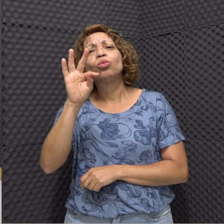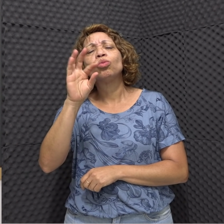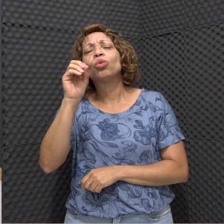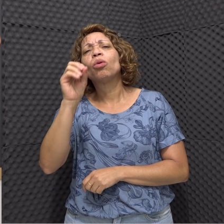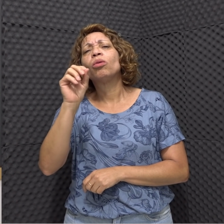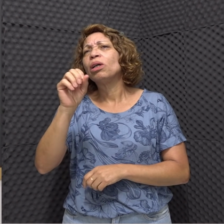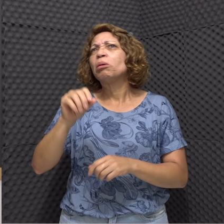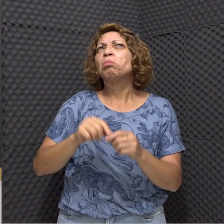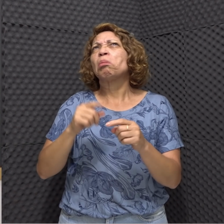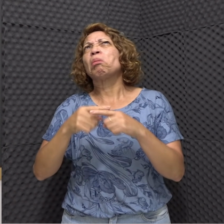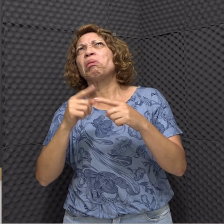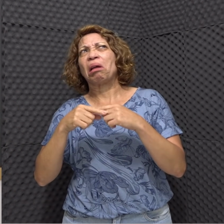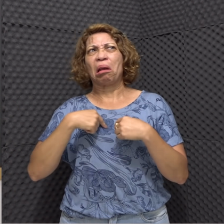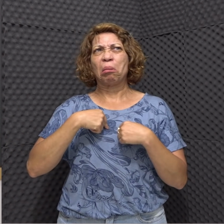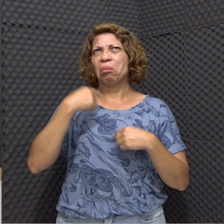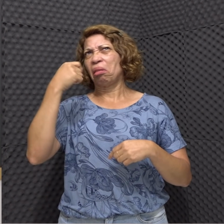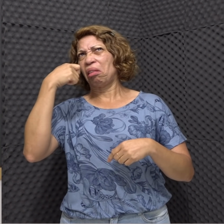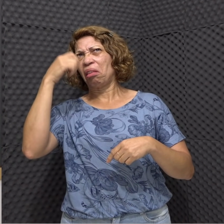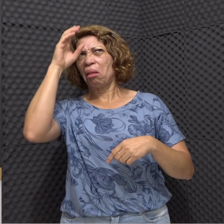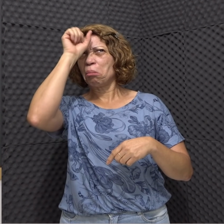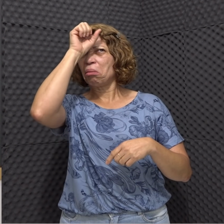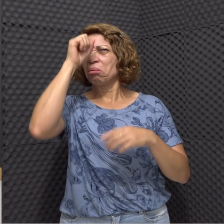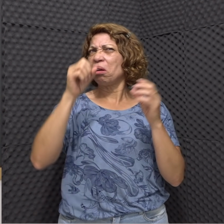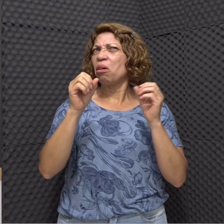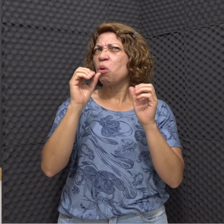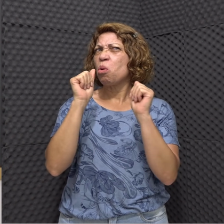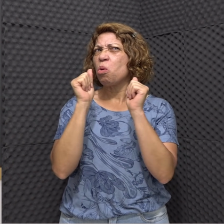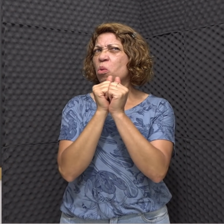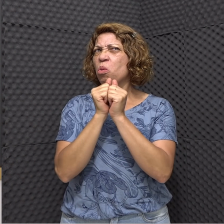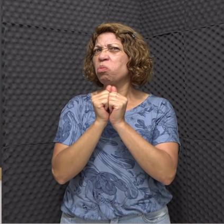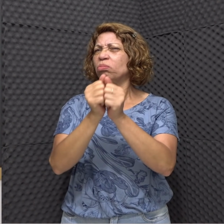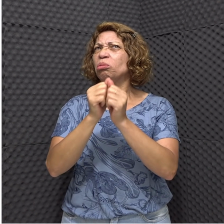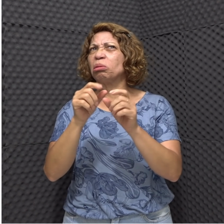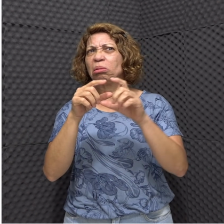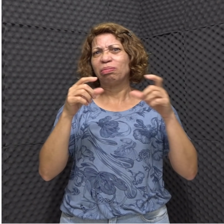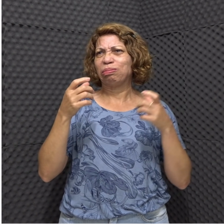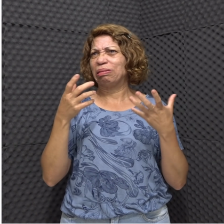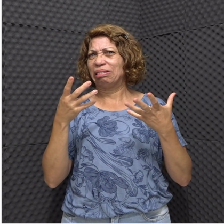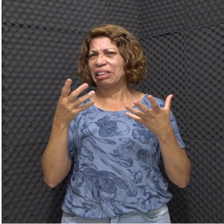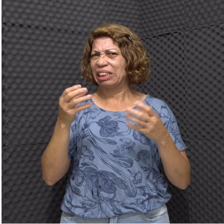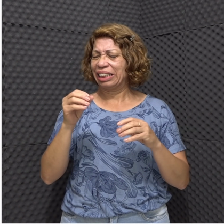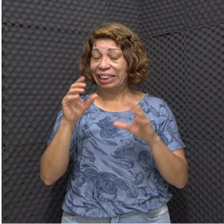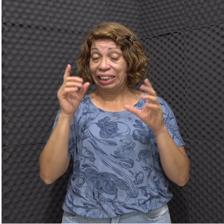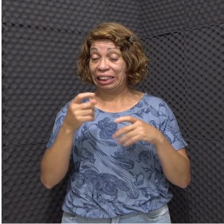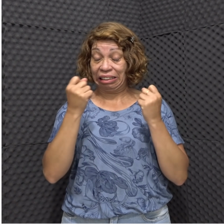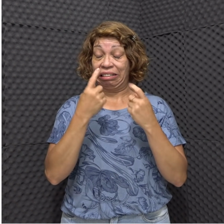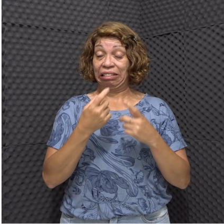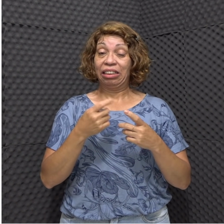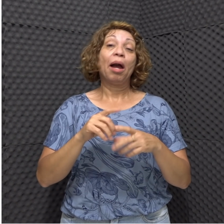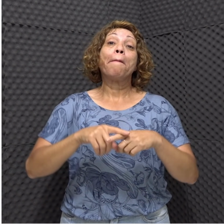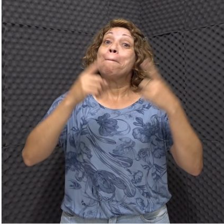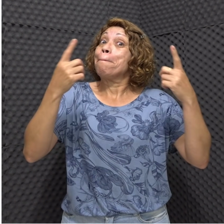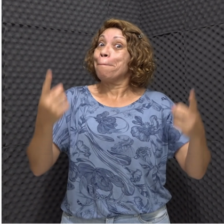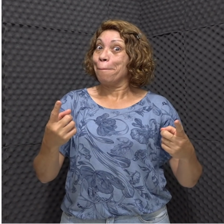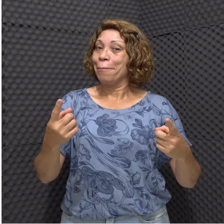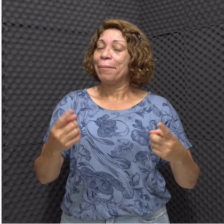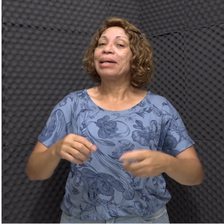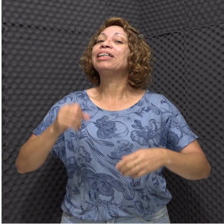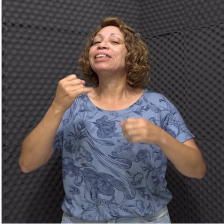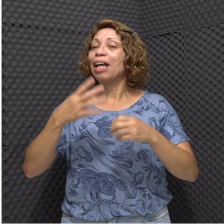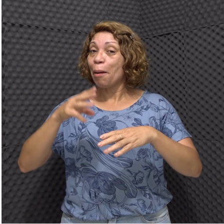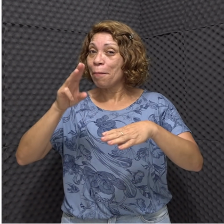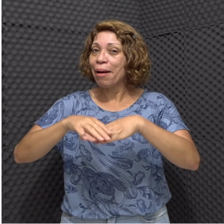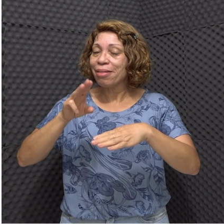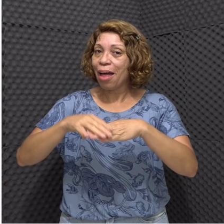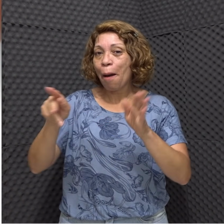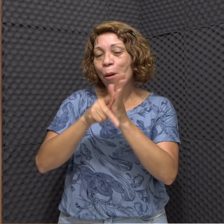Qual que é o intuito, professor, de eu aprender conjunto? Como eu já disse na aula de número 1, os problemas da humanidade eles são